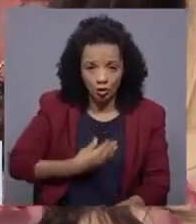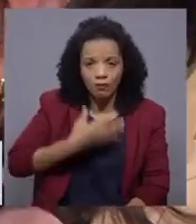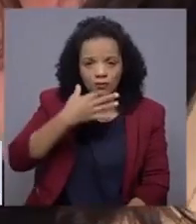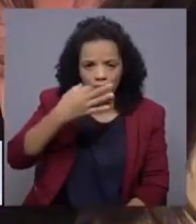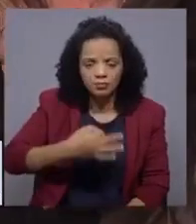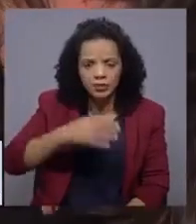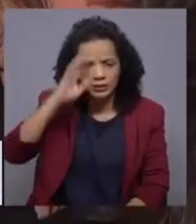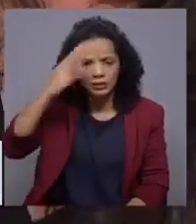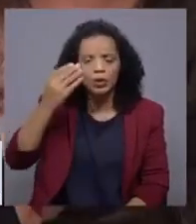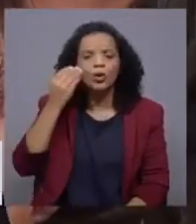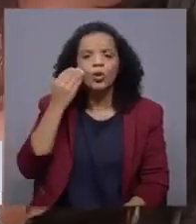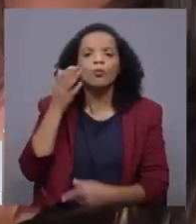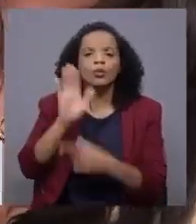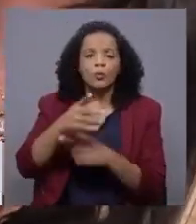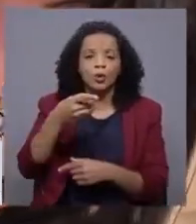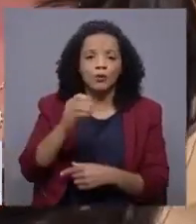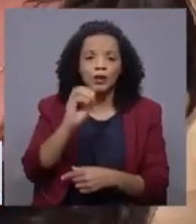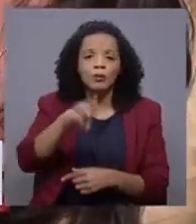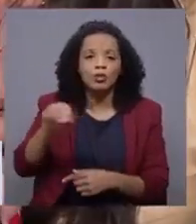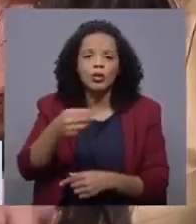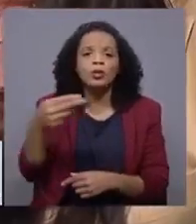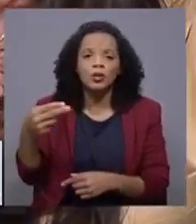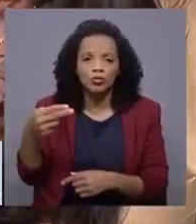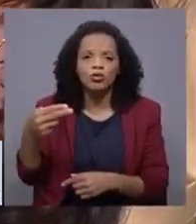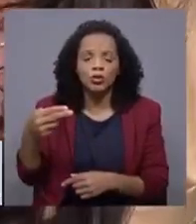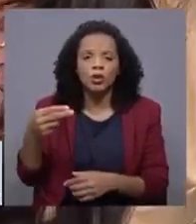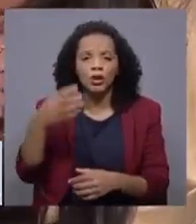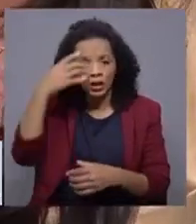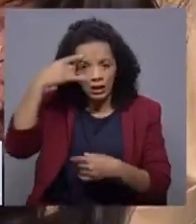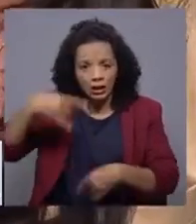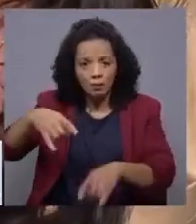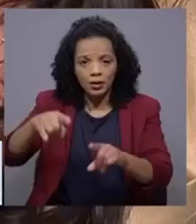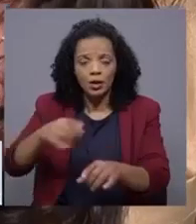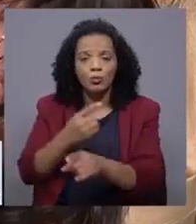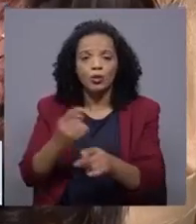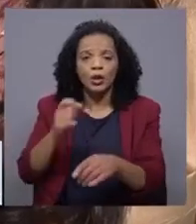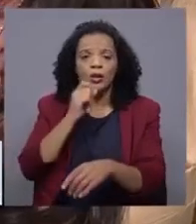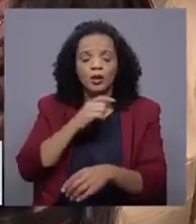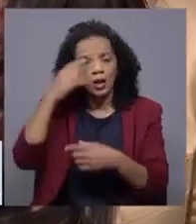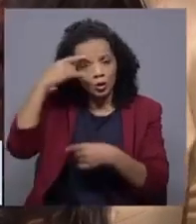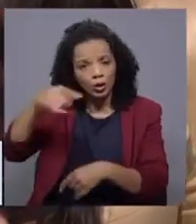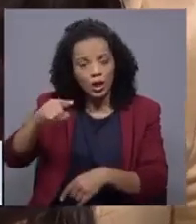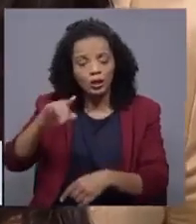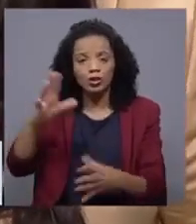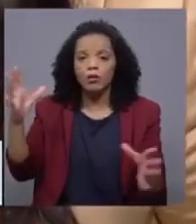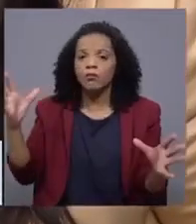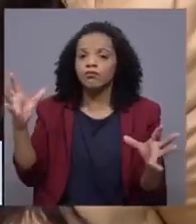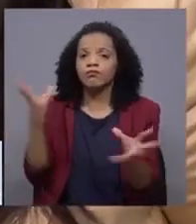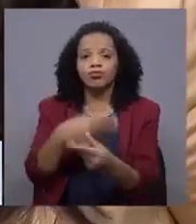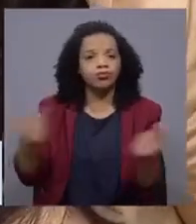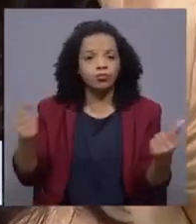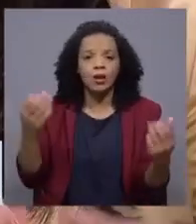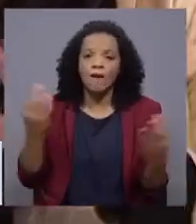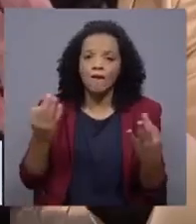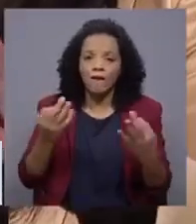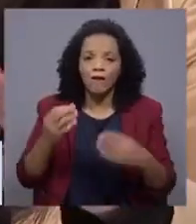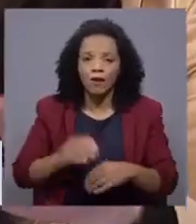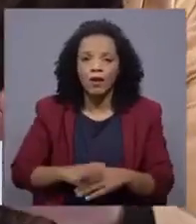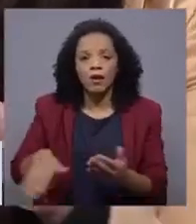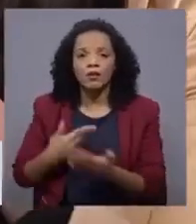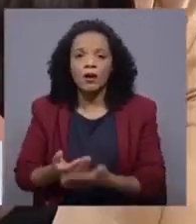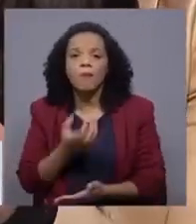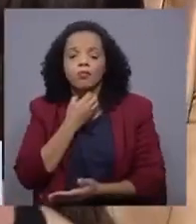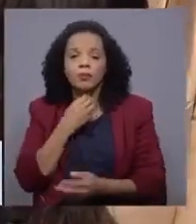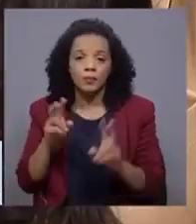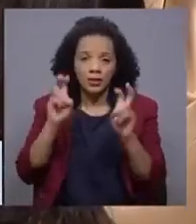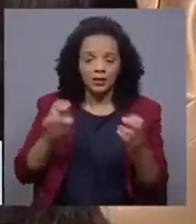de saber para onde é que foram, por exemplo, os 90 milhões de euros para o Campo Pequeno, para que fossem lá realizadas touradas e que desapareceram. Este é um tema que vos dispara, é